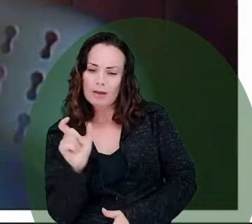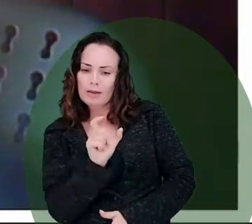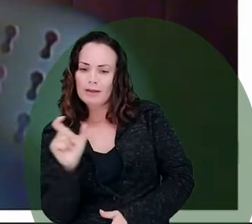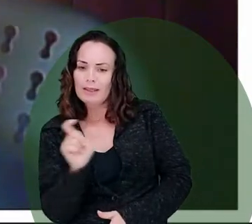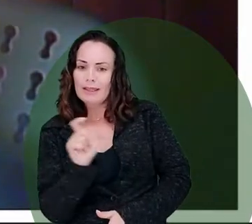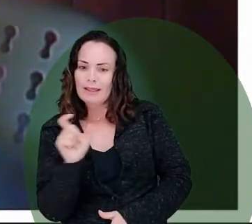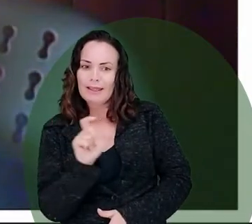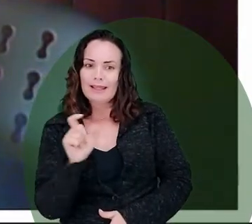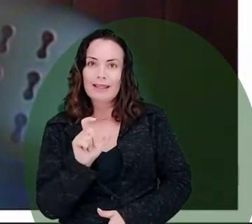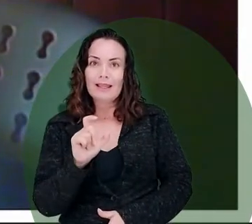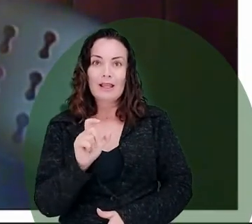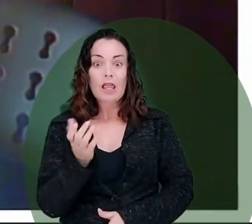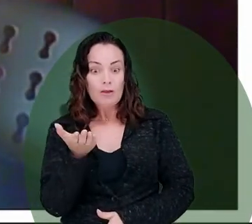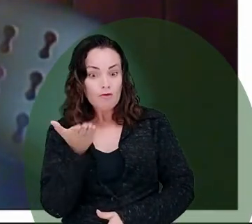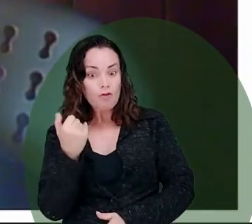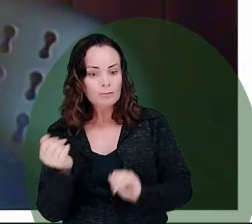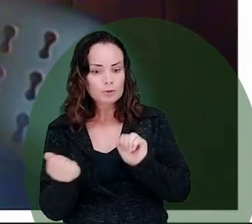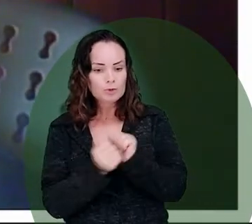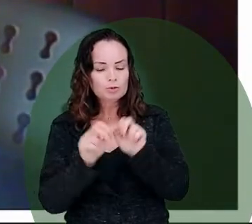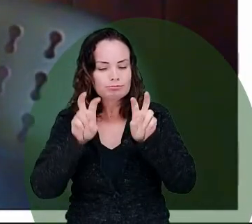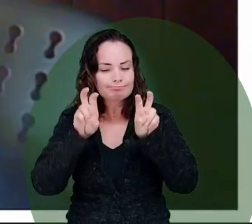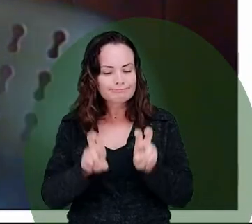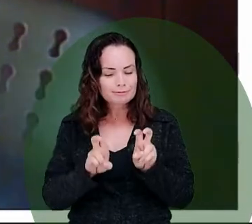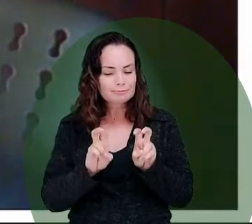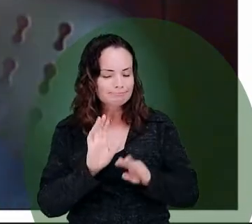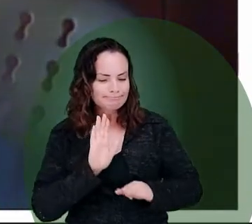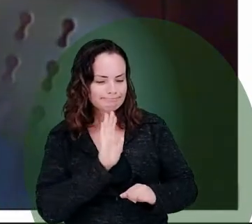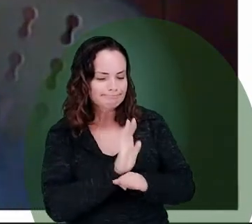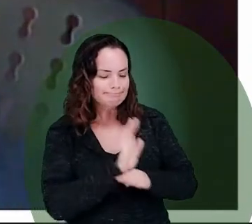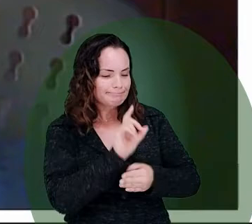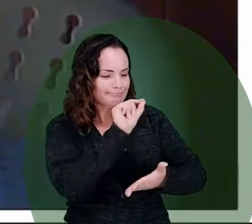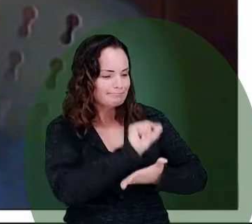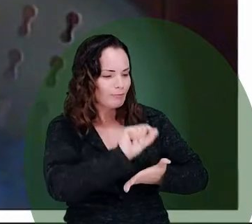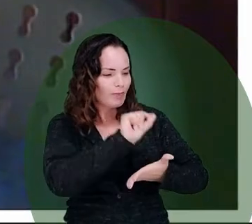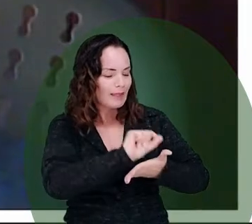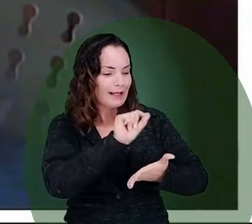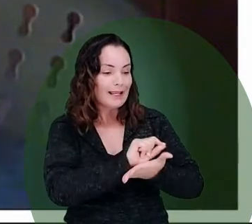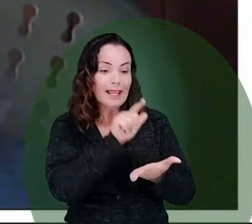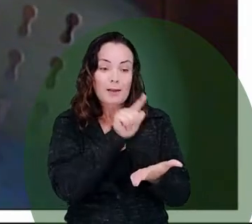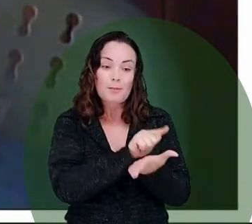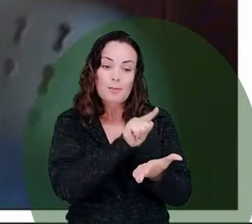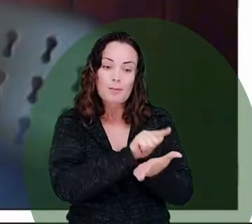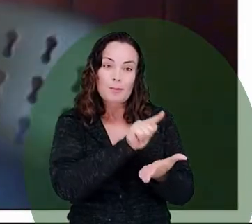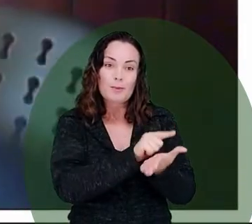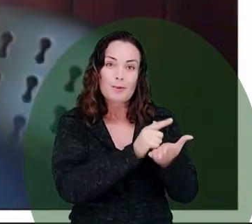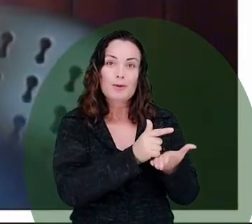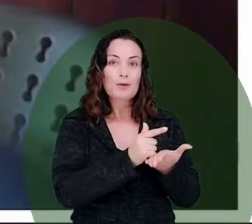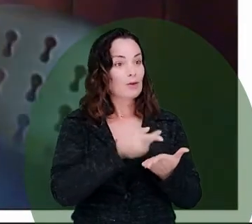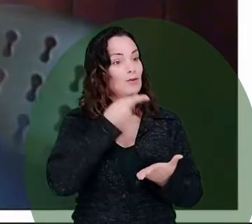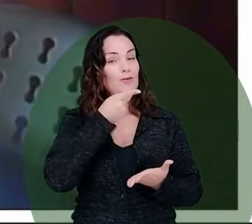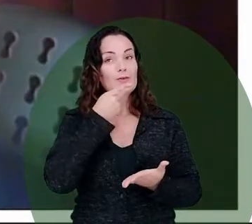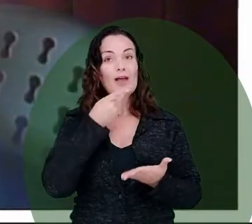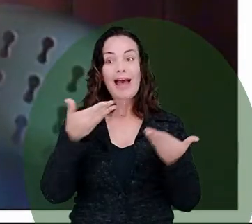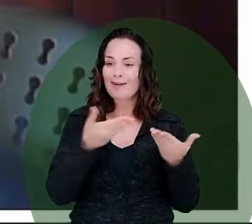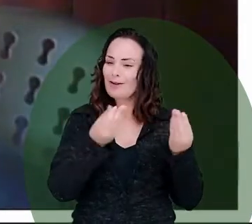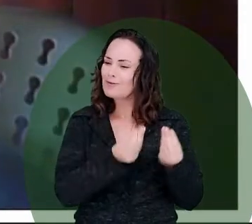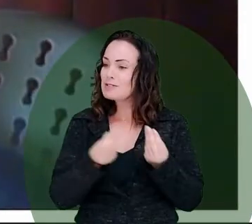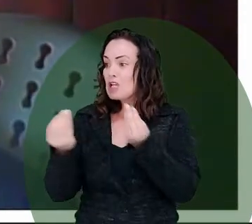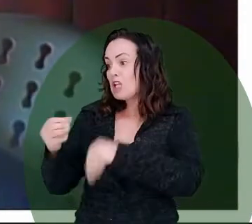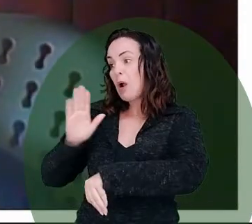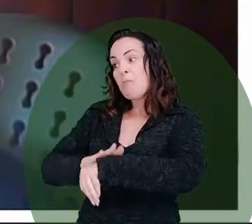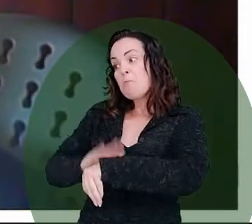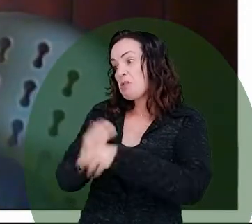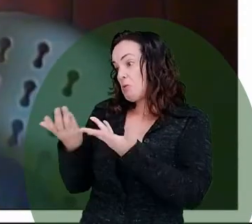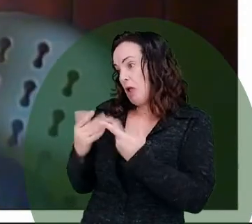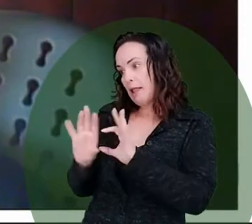escrever o bilhete? E ela sentou com ele, escreveu o bilhete, ajudou ele a escrever o bilhete e falou, bom, agora você entrega a hora que você